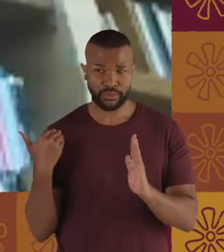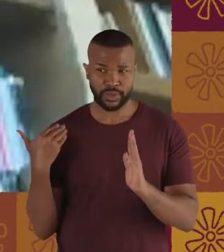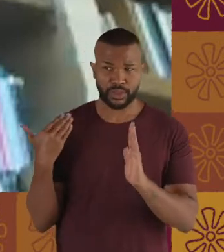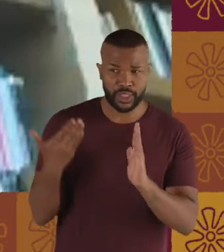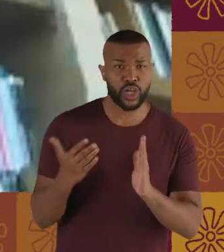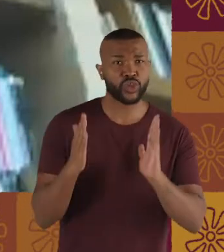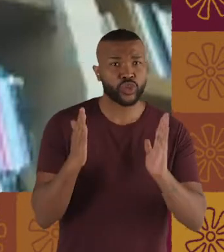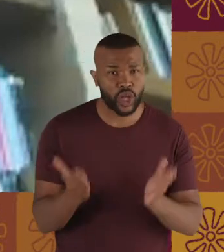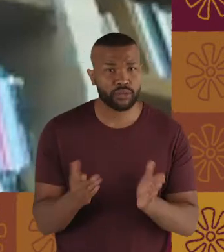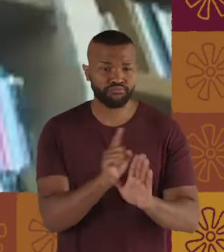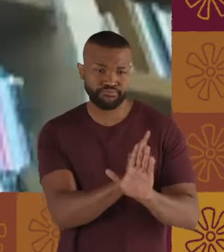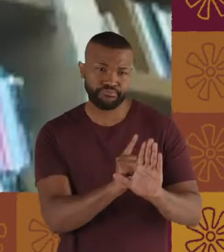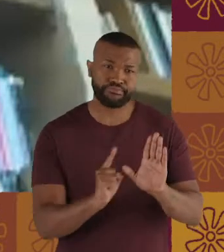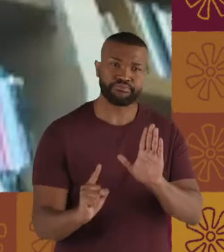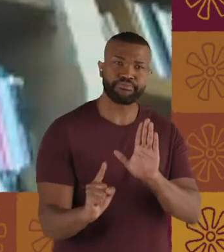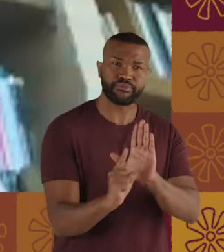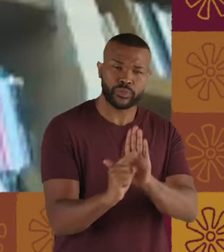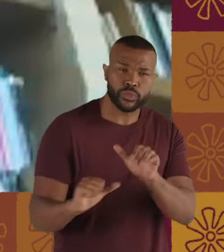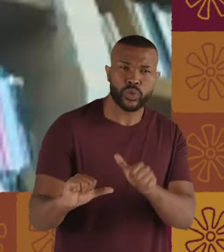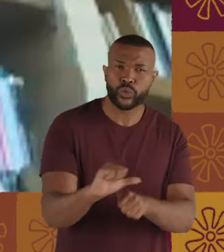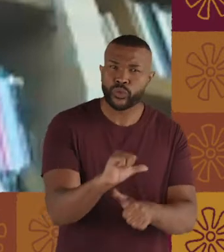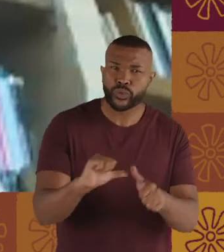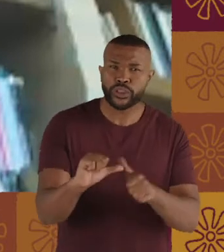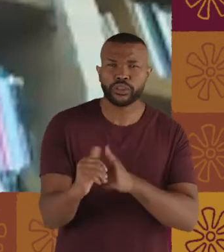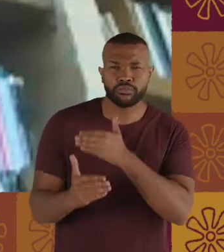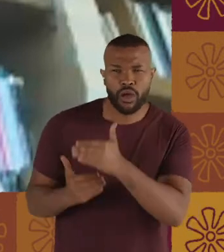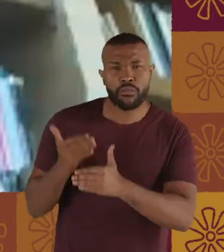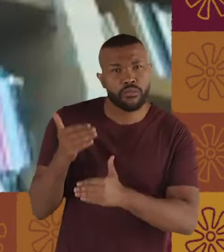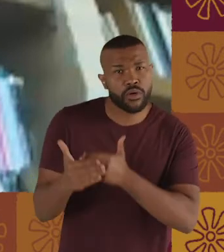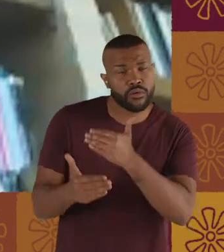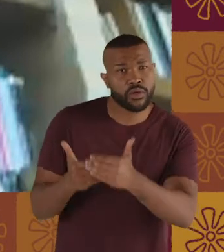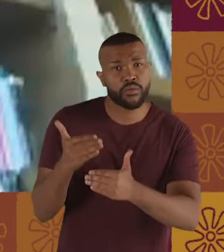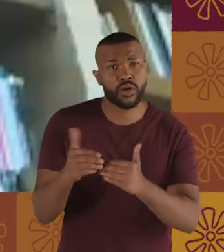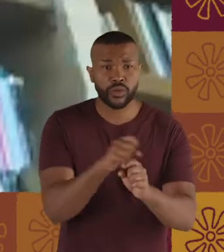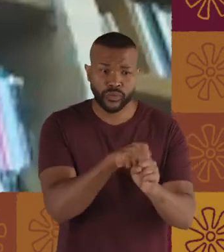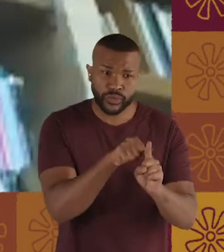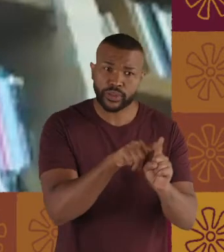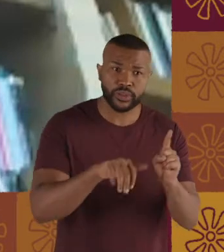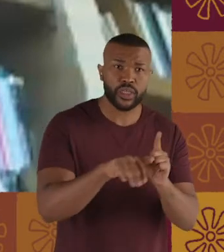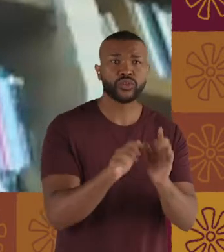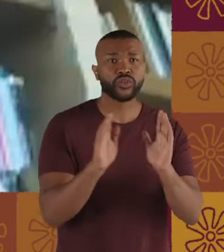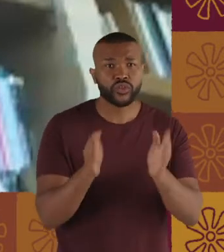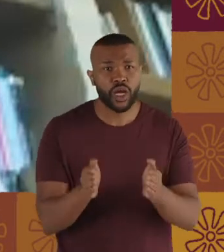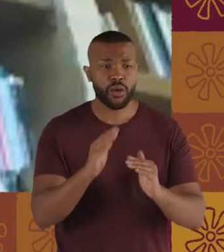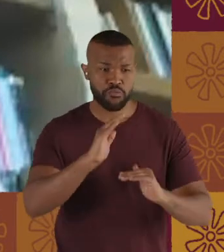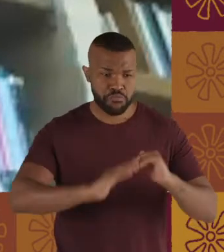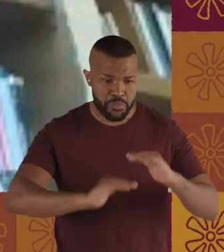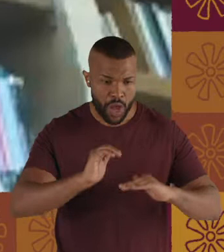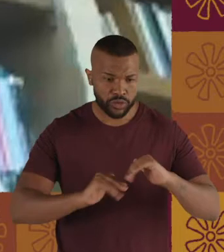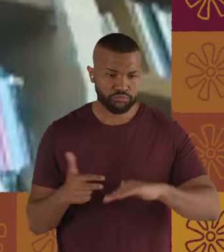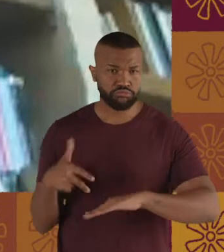70 para cá, tem protagonizado mudanças sucessivas na sociedade. Haja vista a questão das